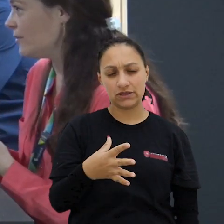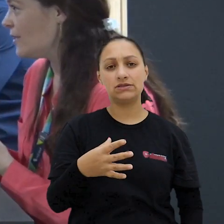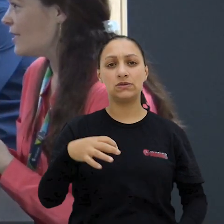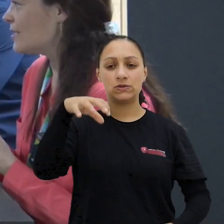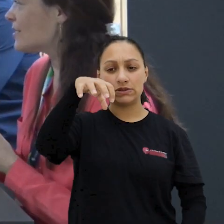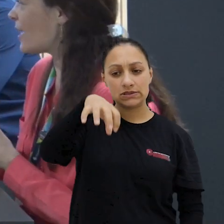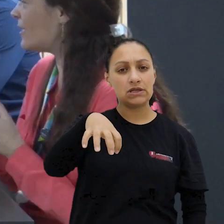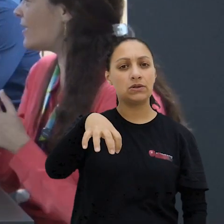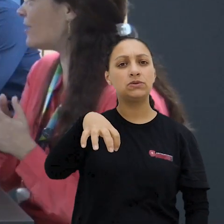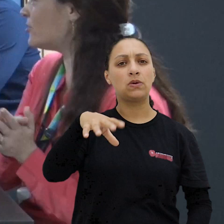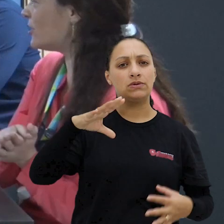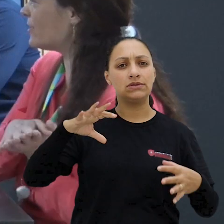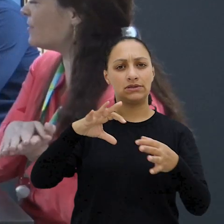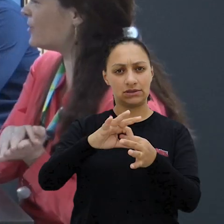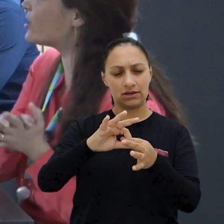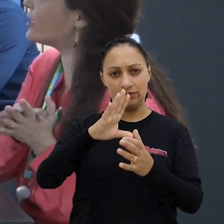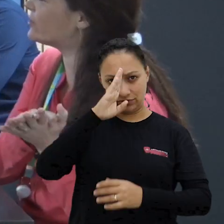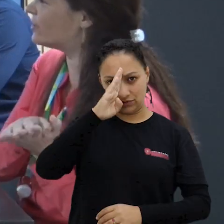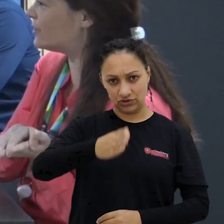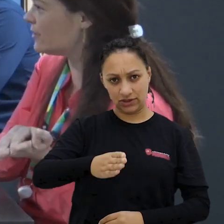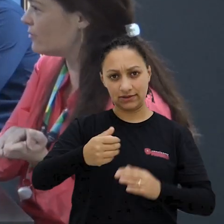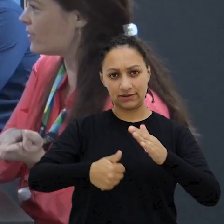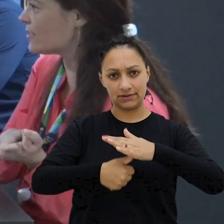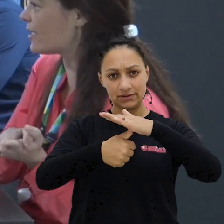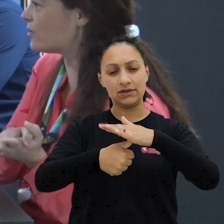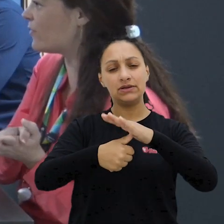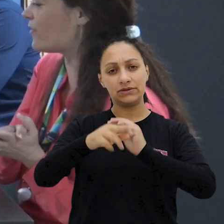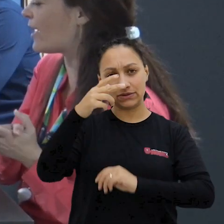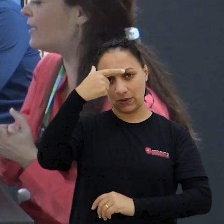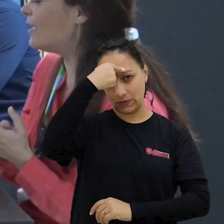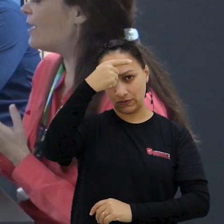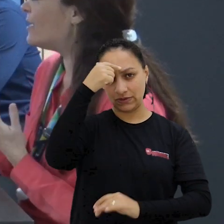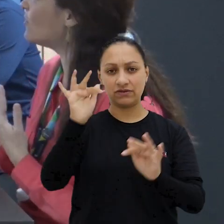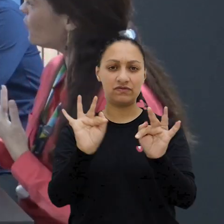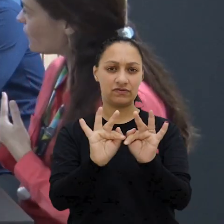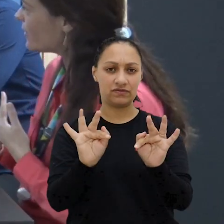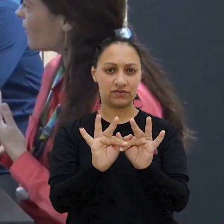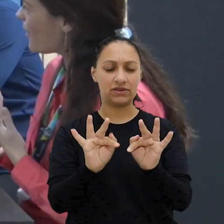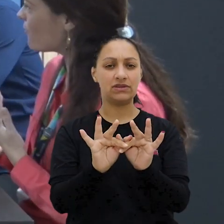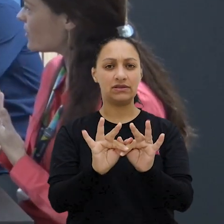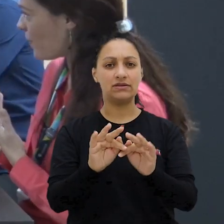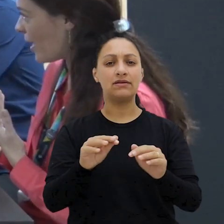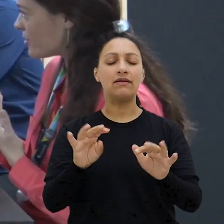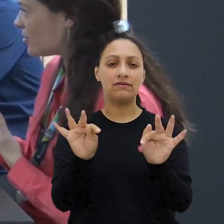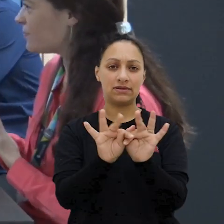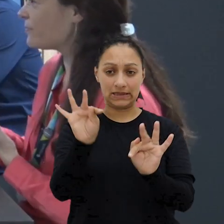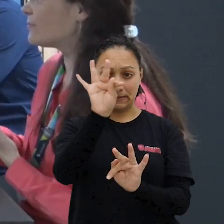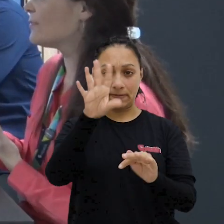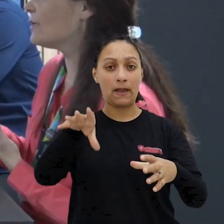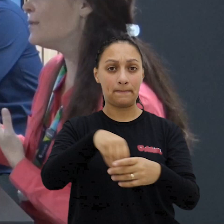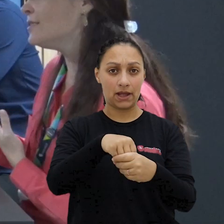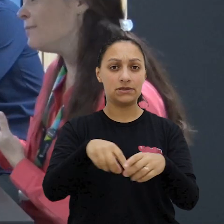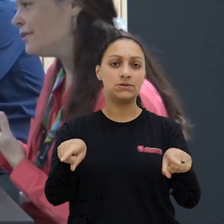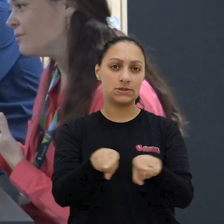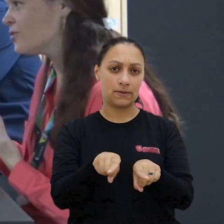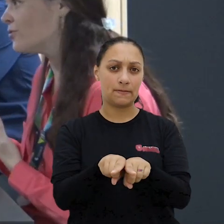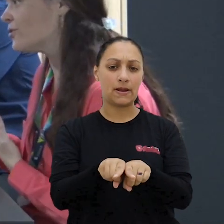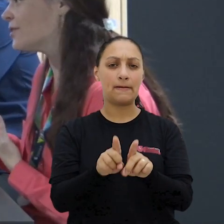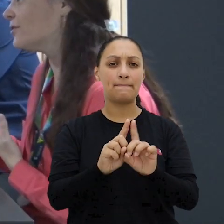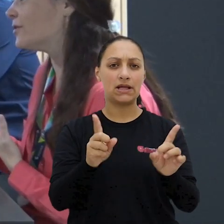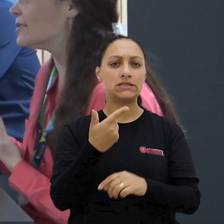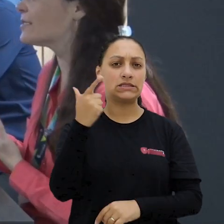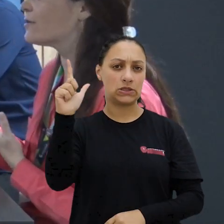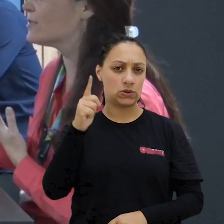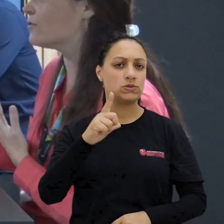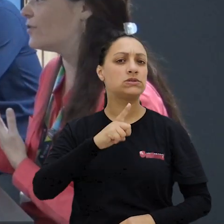o setor que está ligado diretamente à reitoria da Universidade Fevale e que o Fevale Tech Park faz parte. Mas também